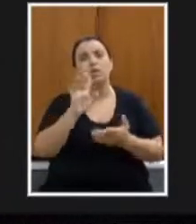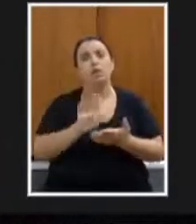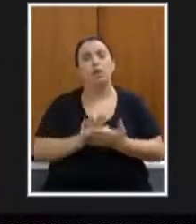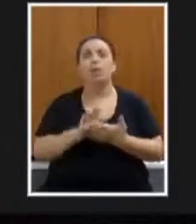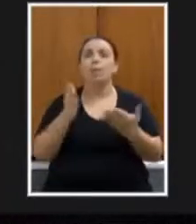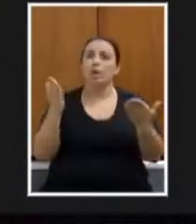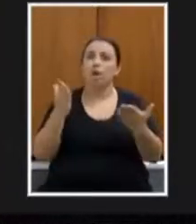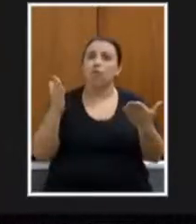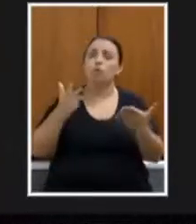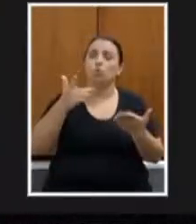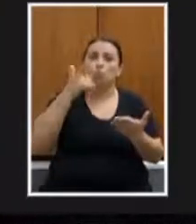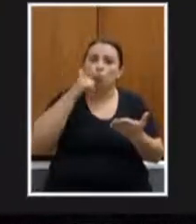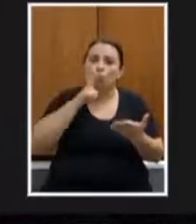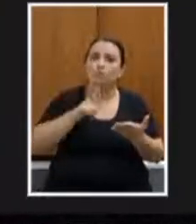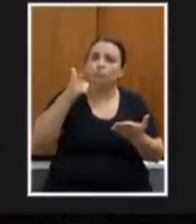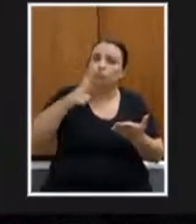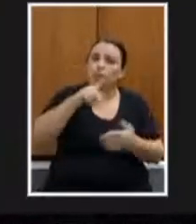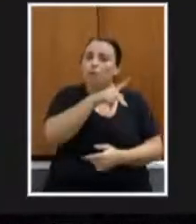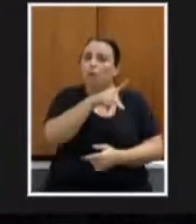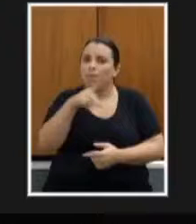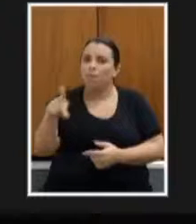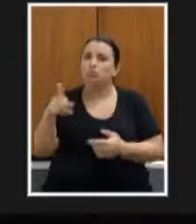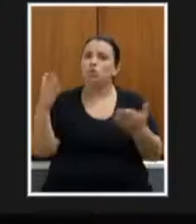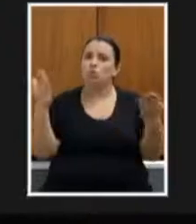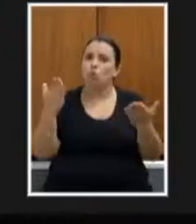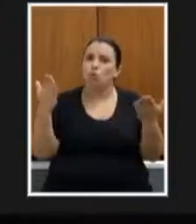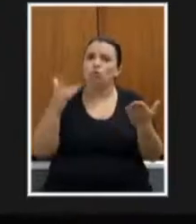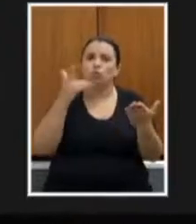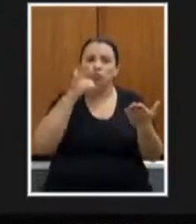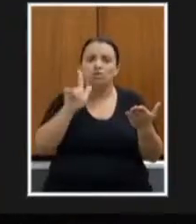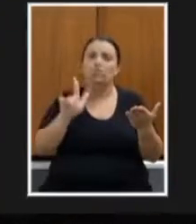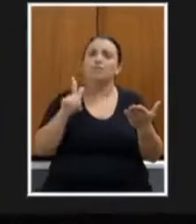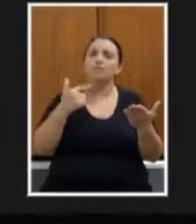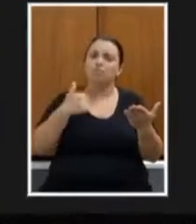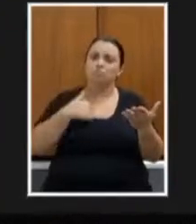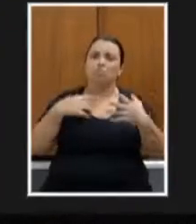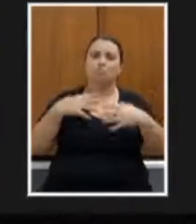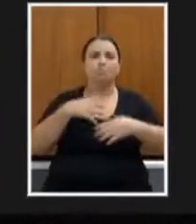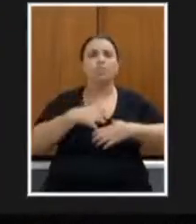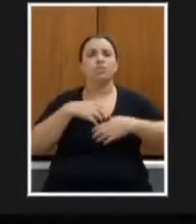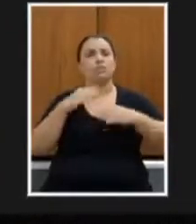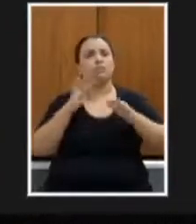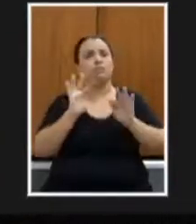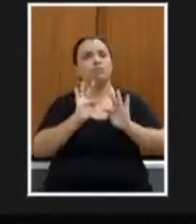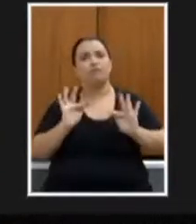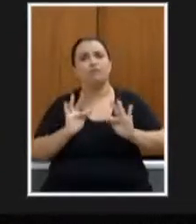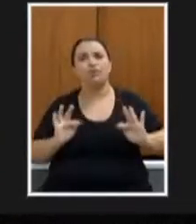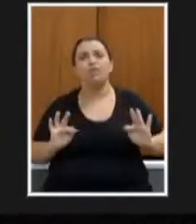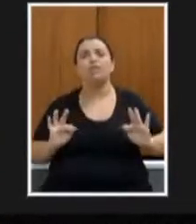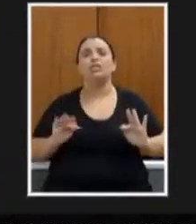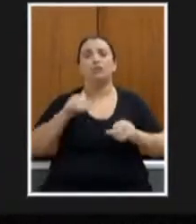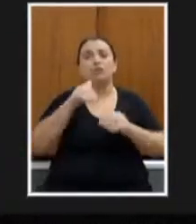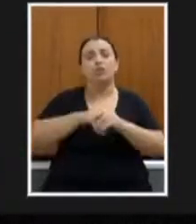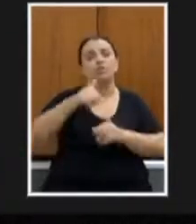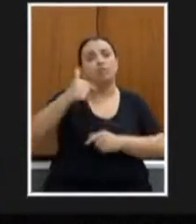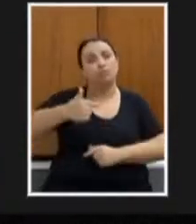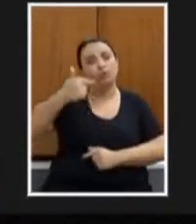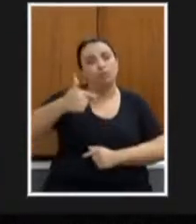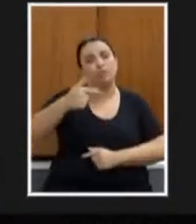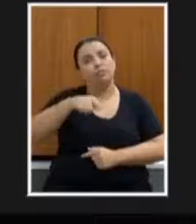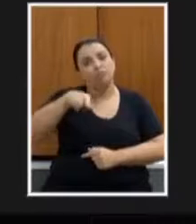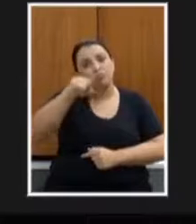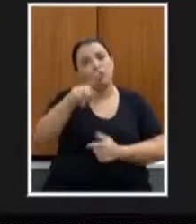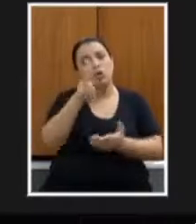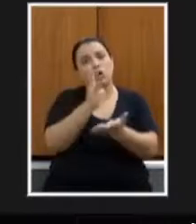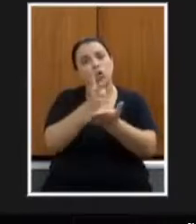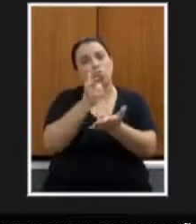essa reeleição no dia de hoje. Fiquei muito feliz em poder aí votar nessa segunda vez aí para Vossa Excelência